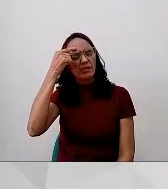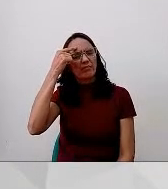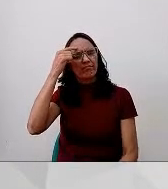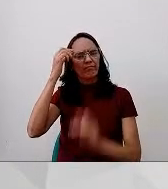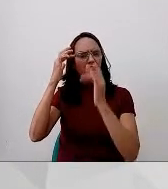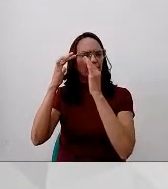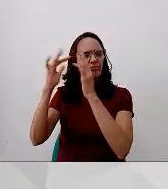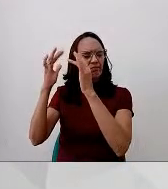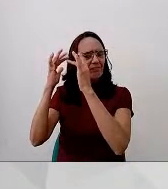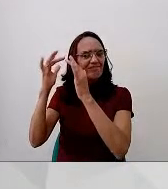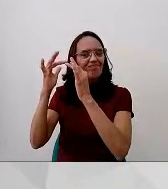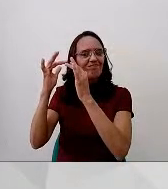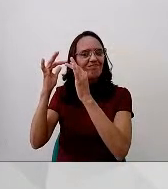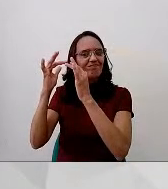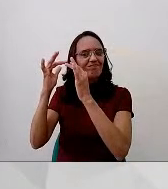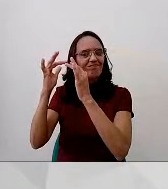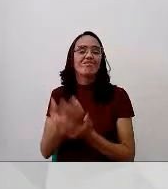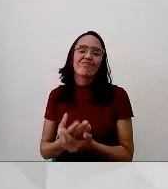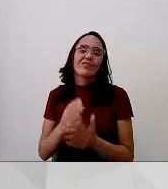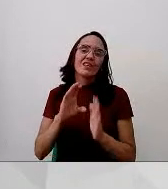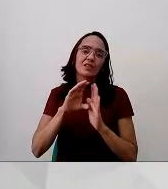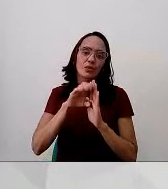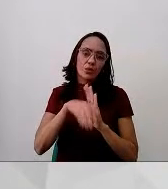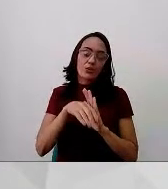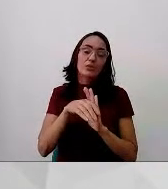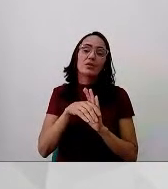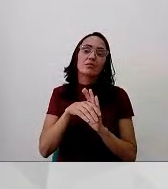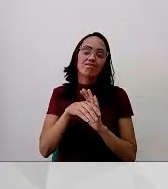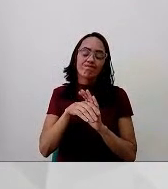e vende serviços de tudo quanto é tipo, né,